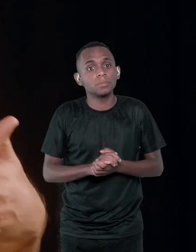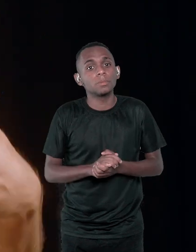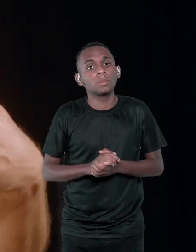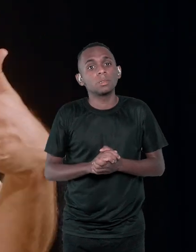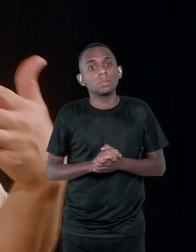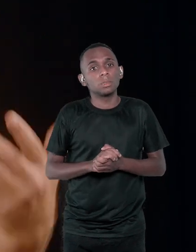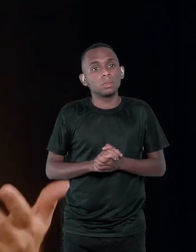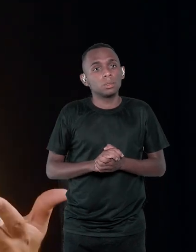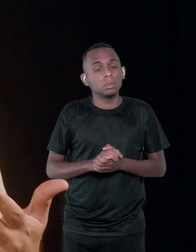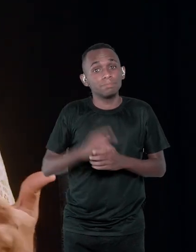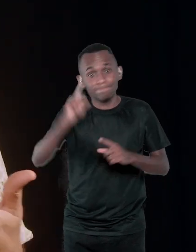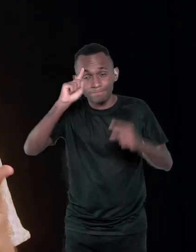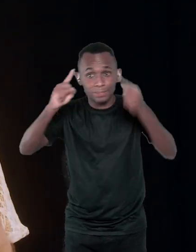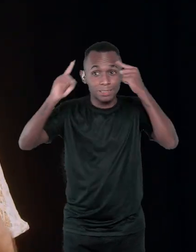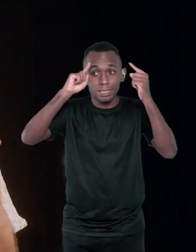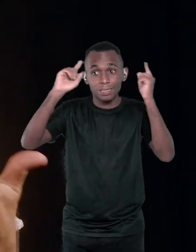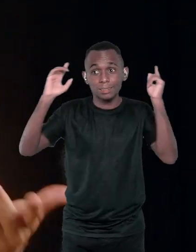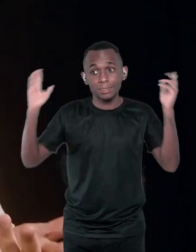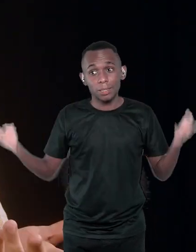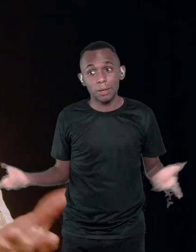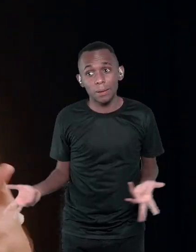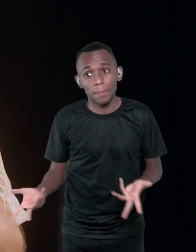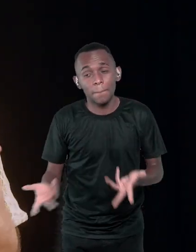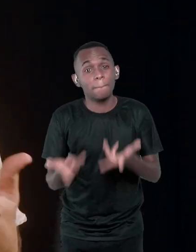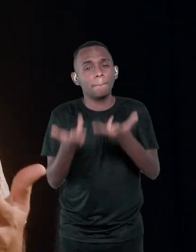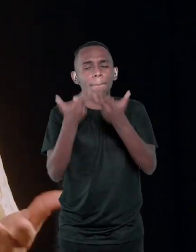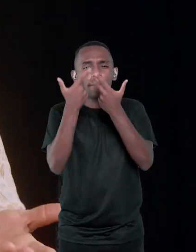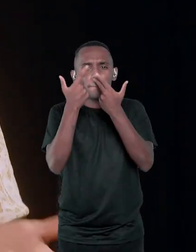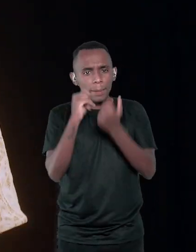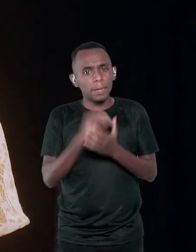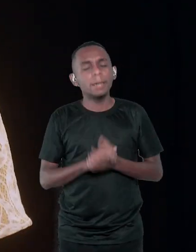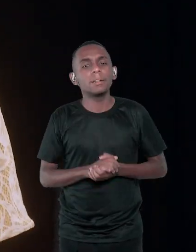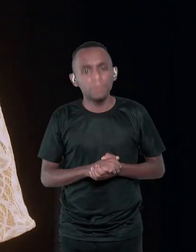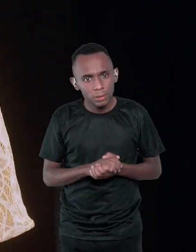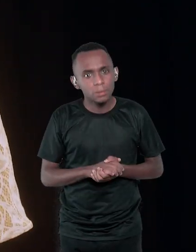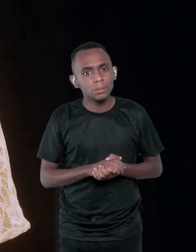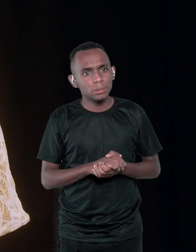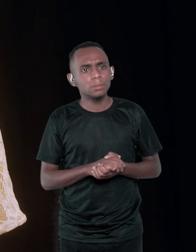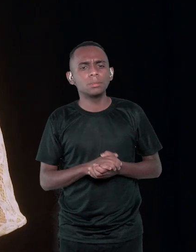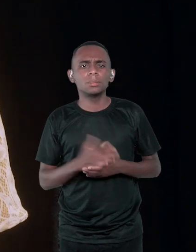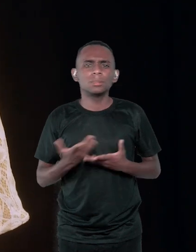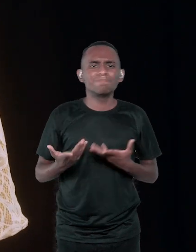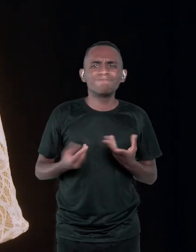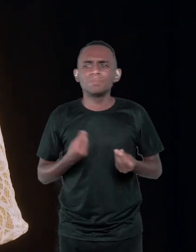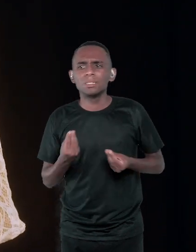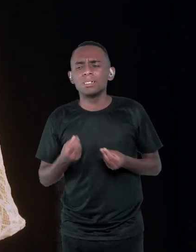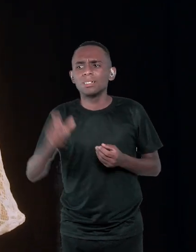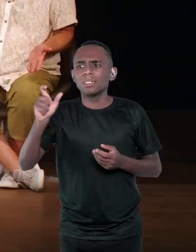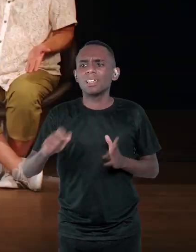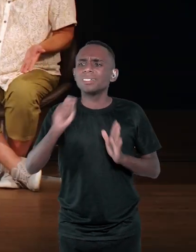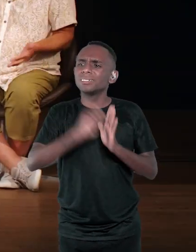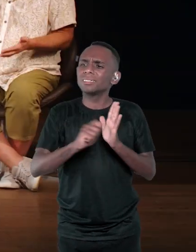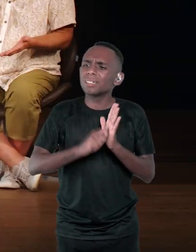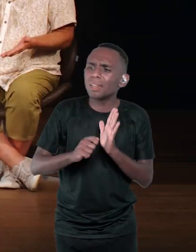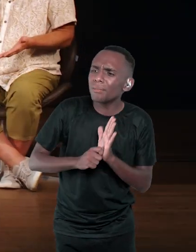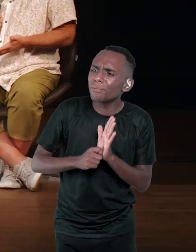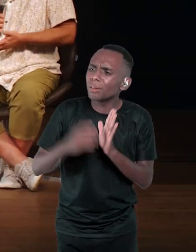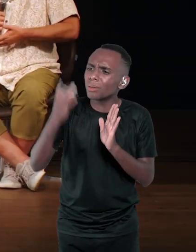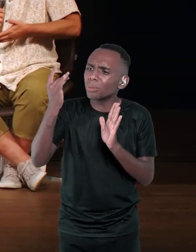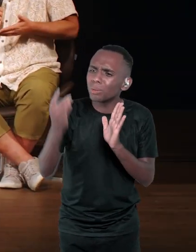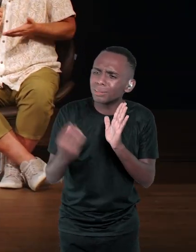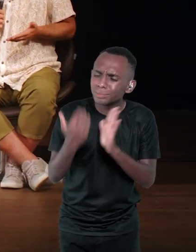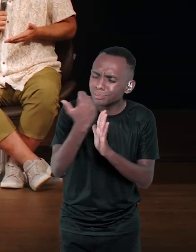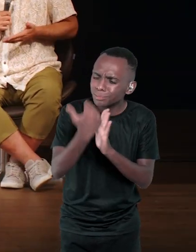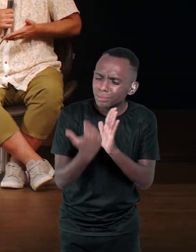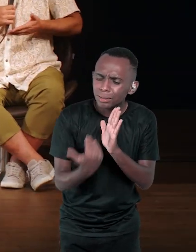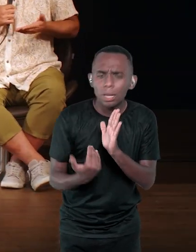fases incríveis, ideias incríveis. A história da Elza, inclusive, é improvável, né? Você fala, mas quem escreveu esse roteiro? Porque é